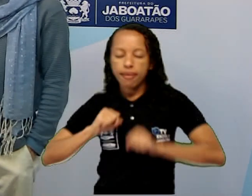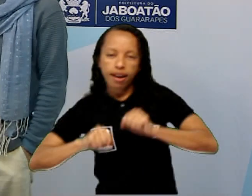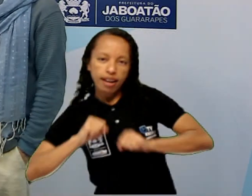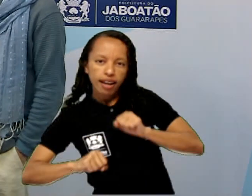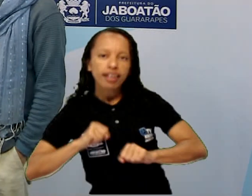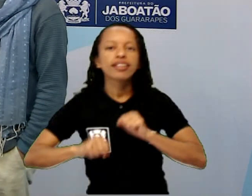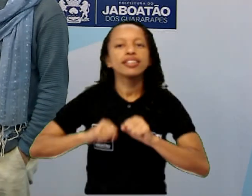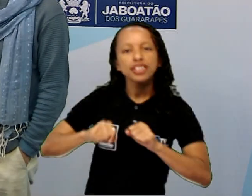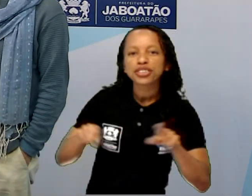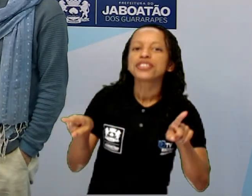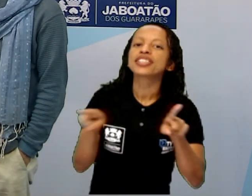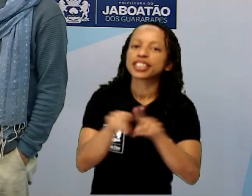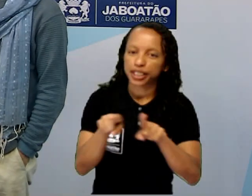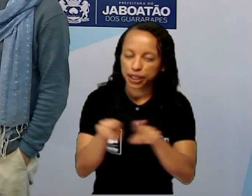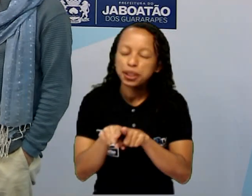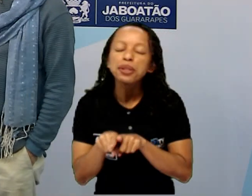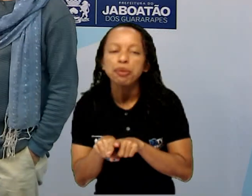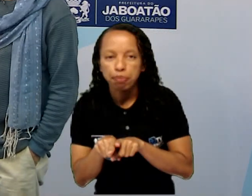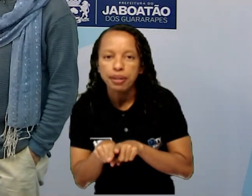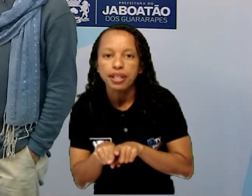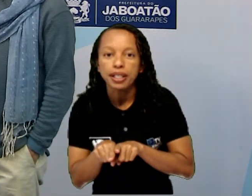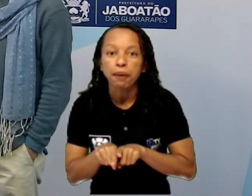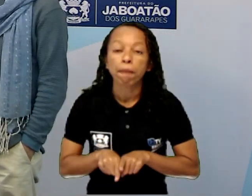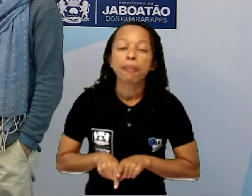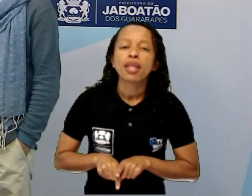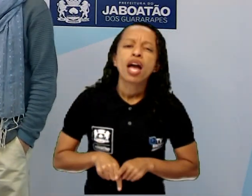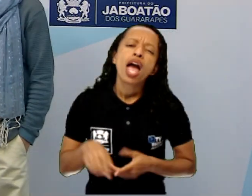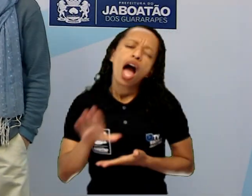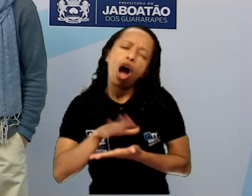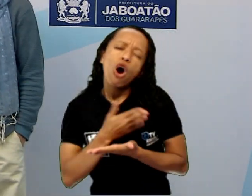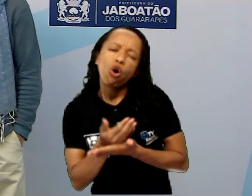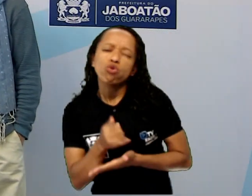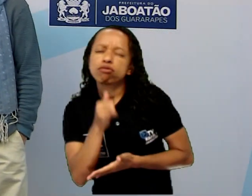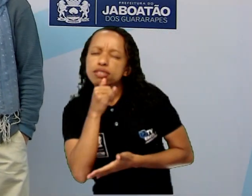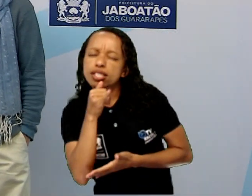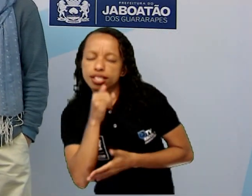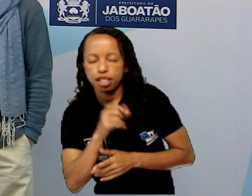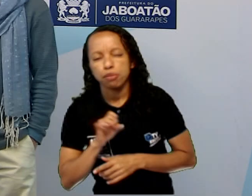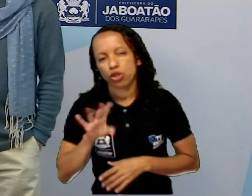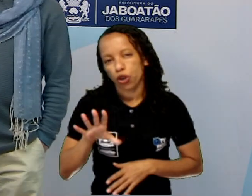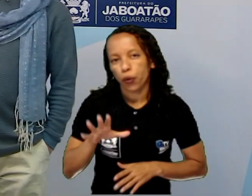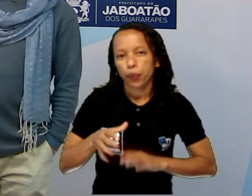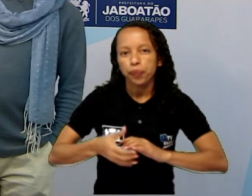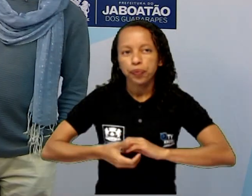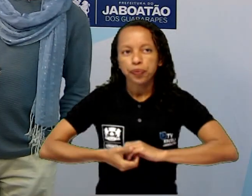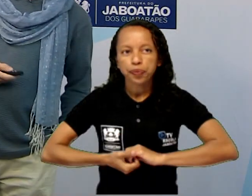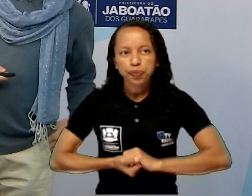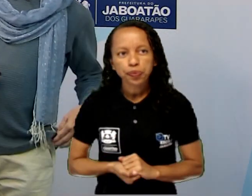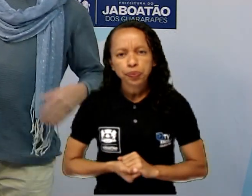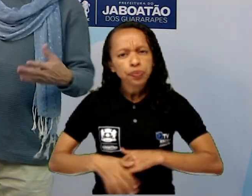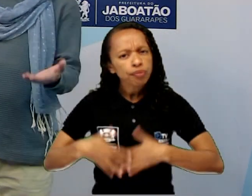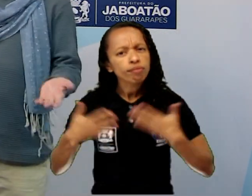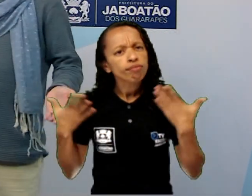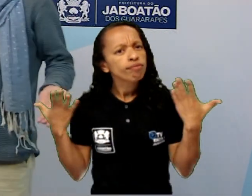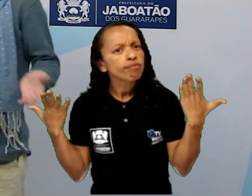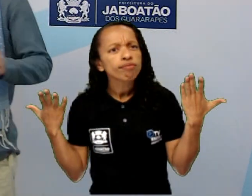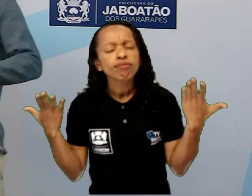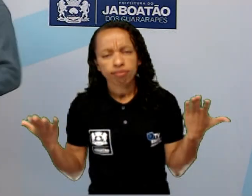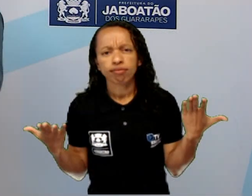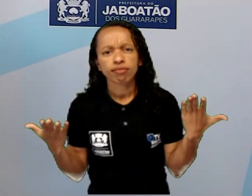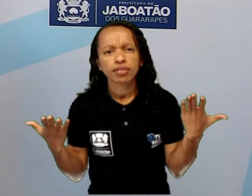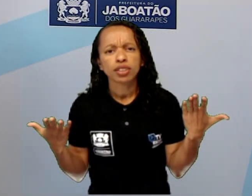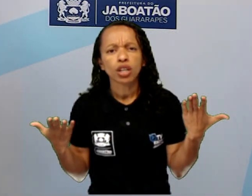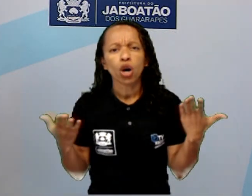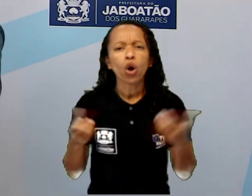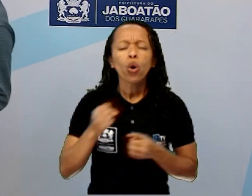verem que é uma coisa muito grandiosa a nossa cultura, ok? Então, quais são os aspectos que